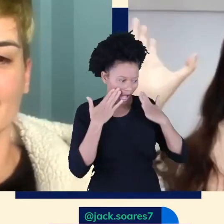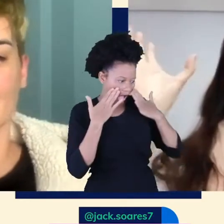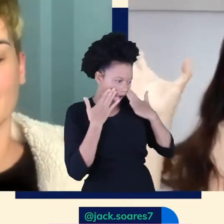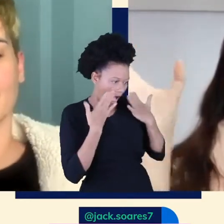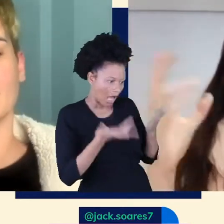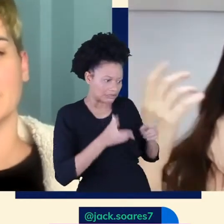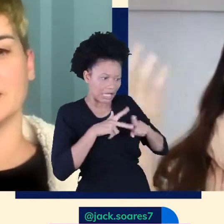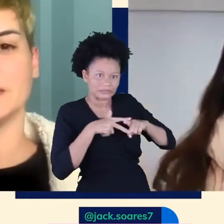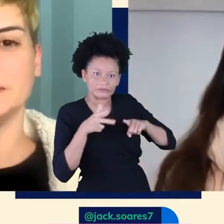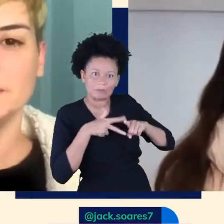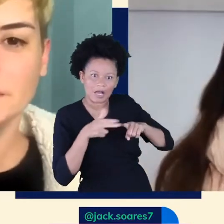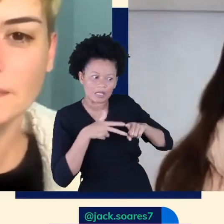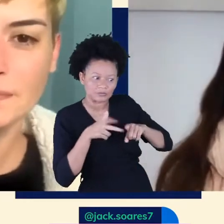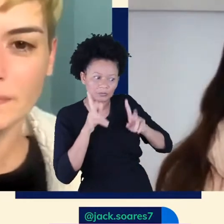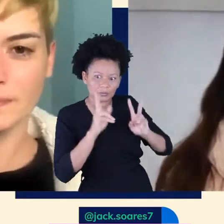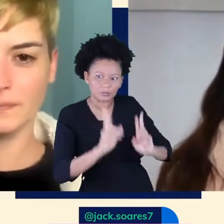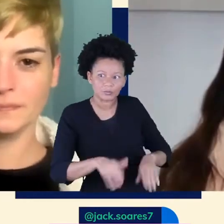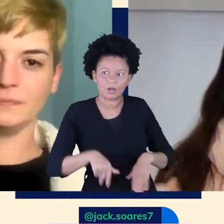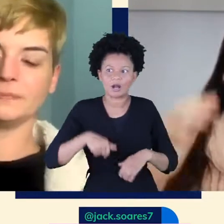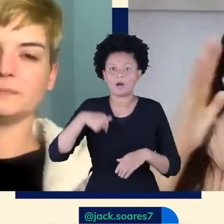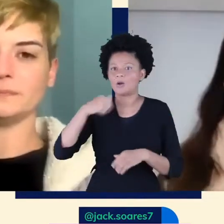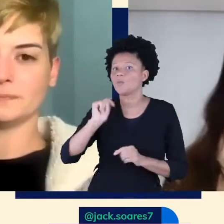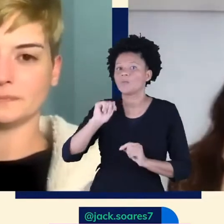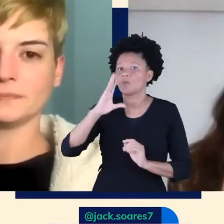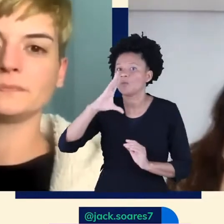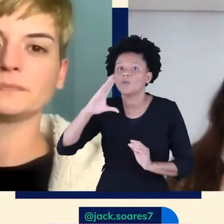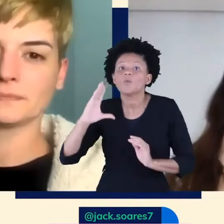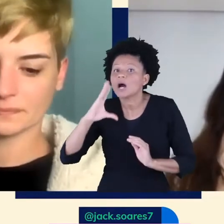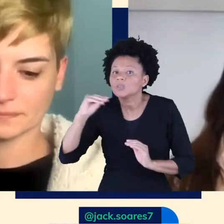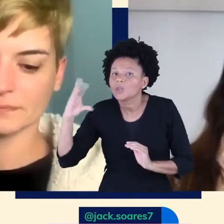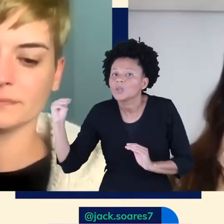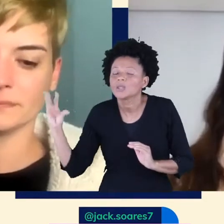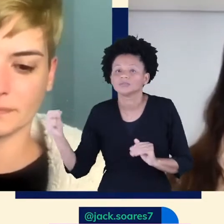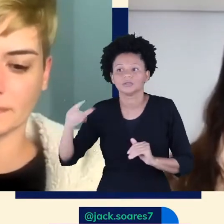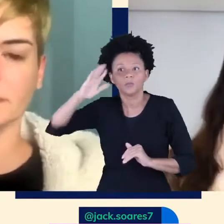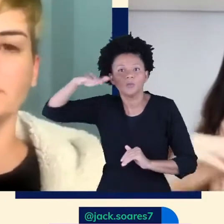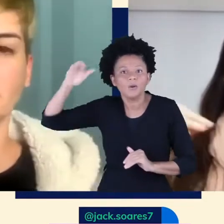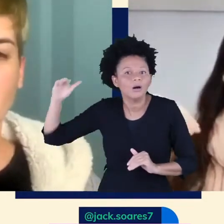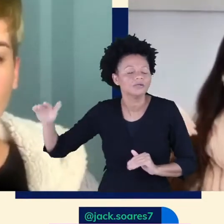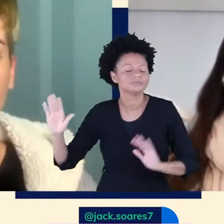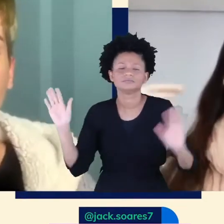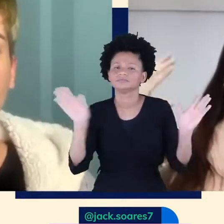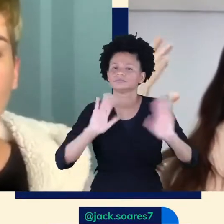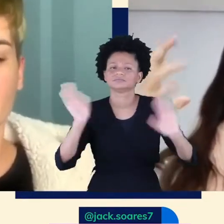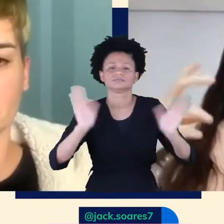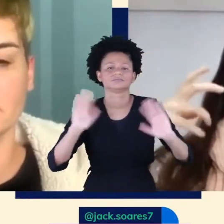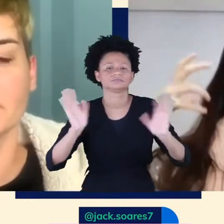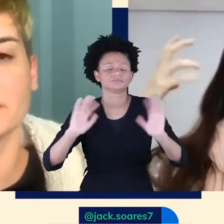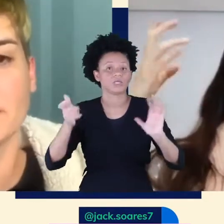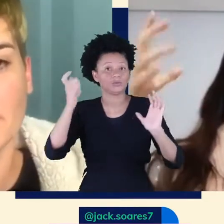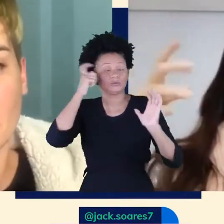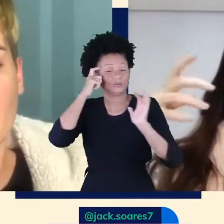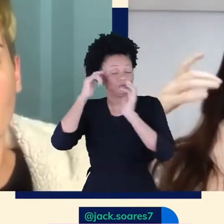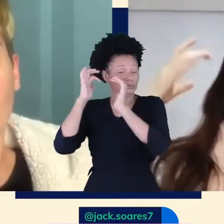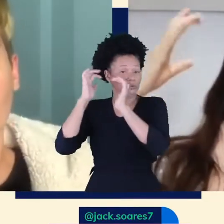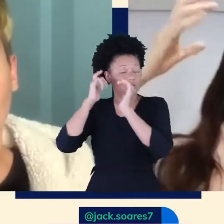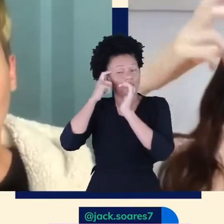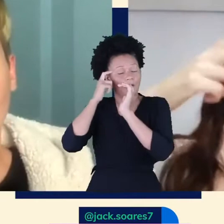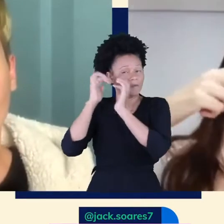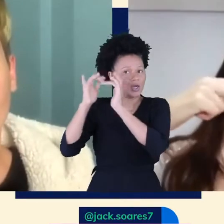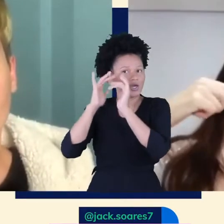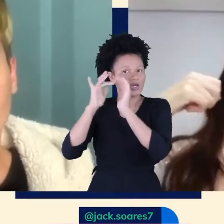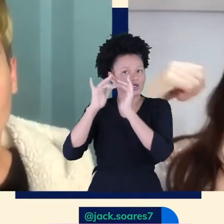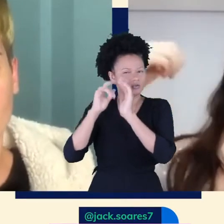adulta de pensar, nossa, ela está se masturbando, como um adulto, um adolescente faria. Não é isso. A criança, ela não tem o psiquismo preparado